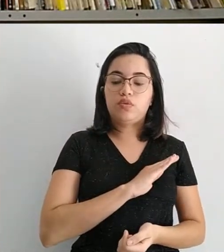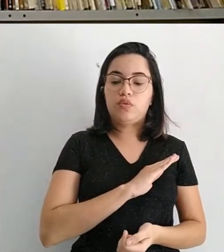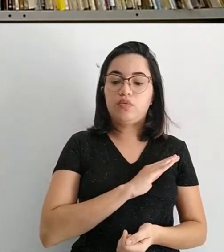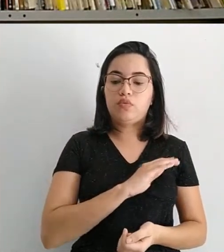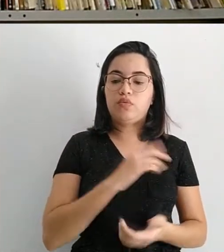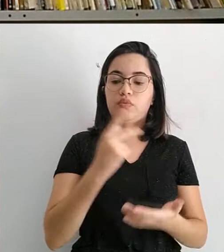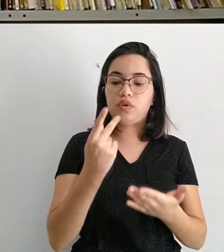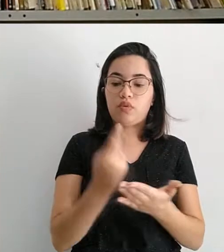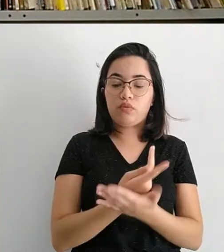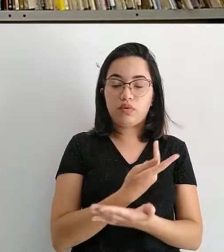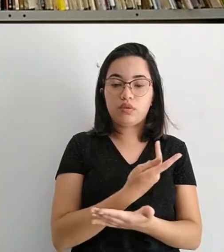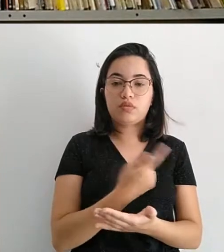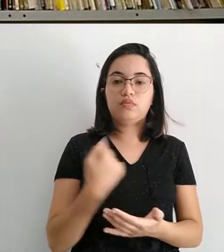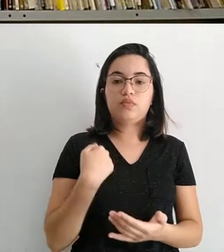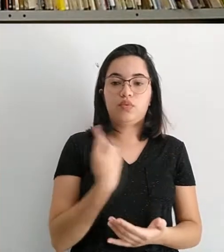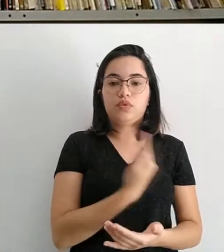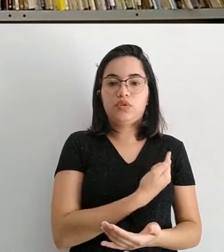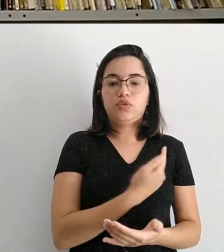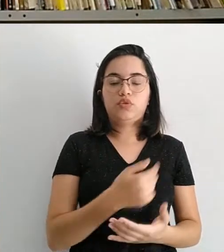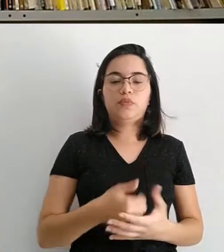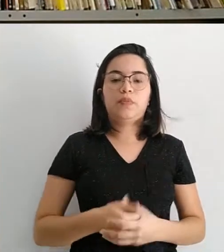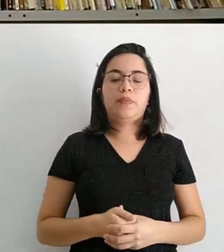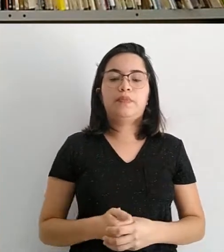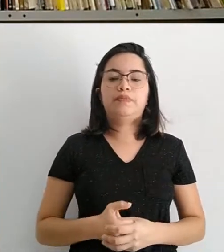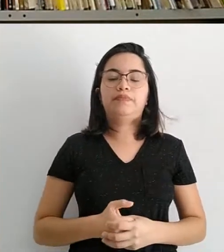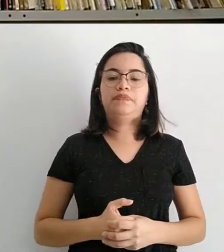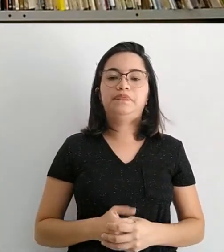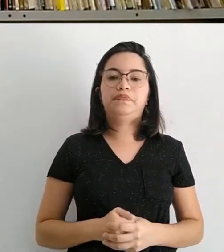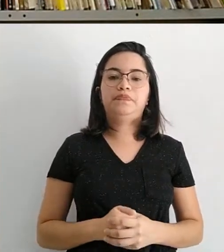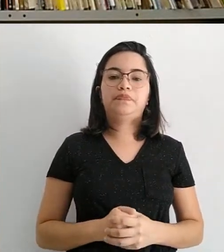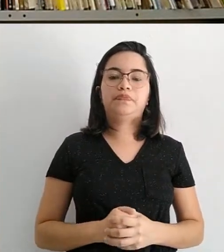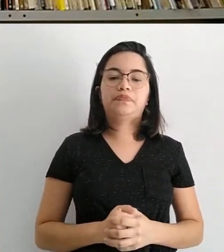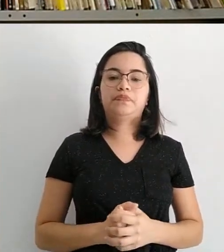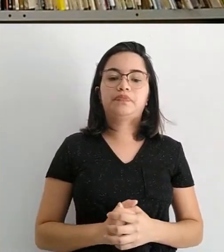ao que se passa conosco.